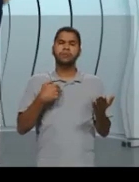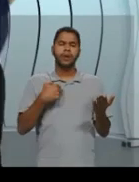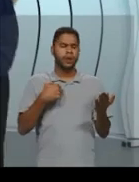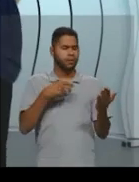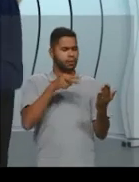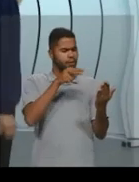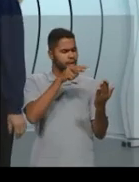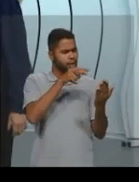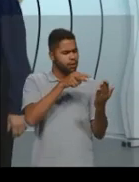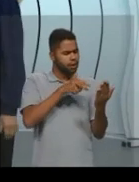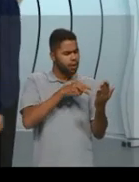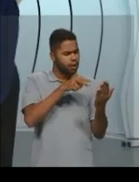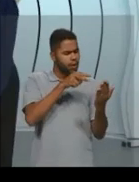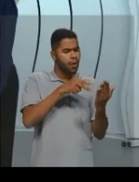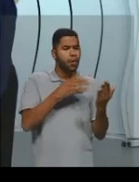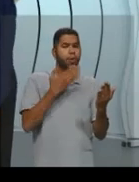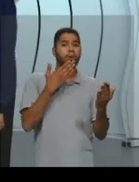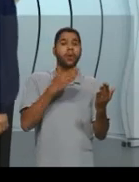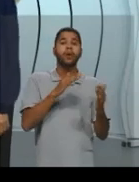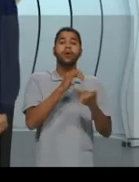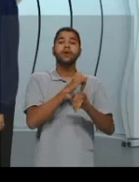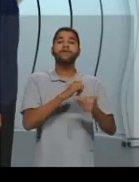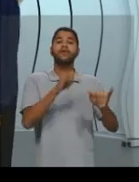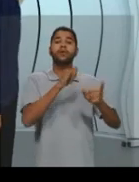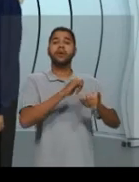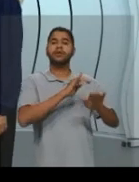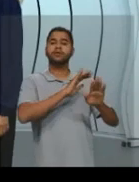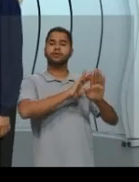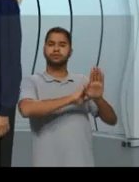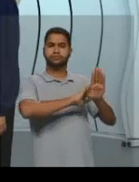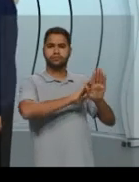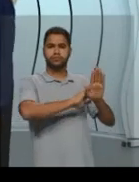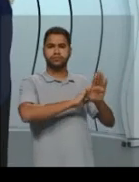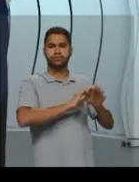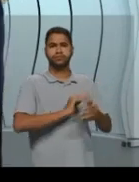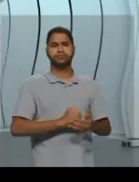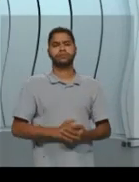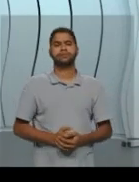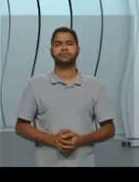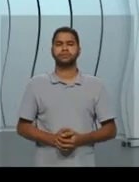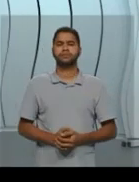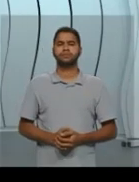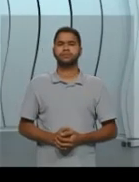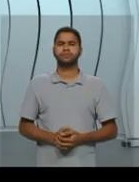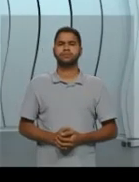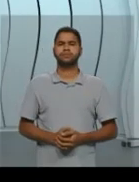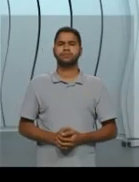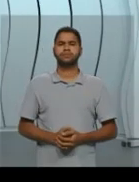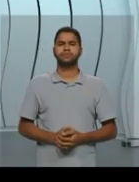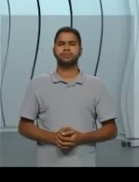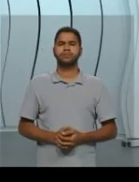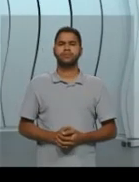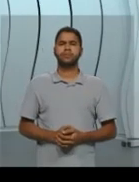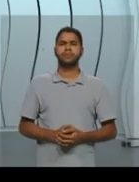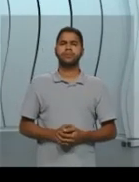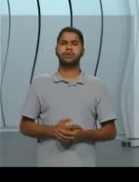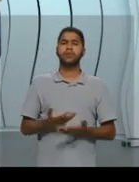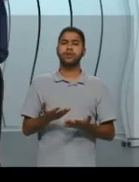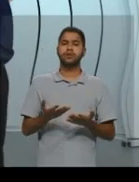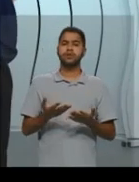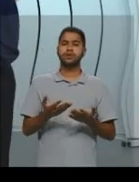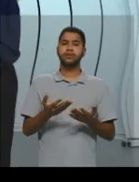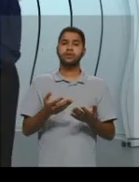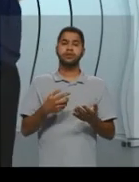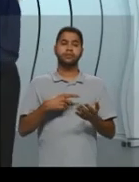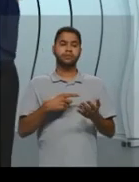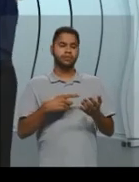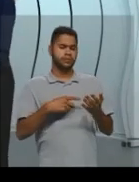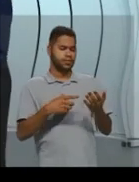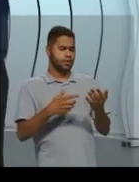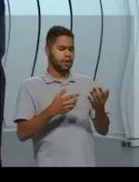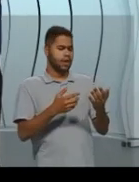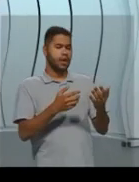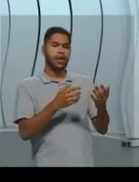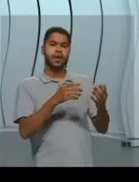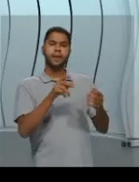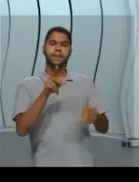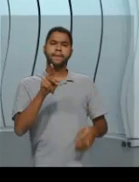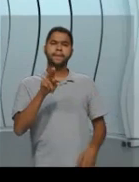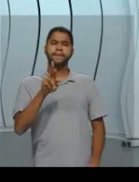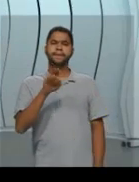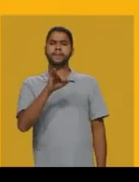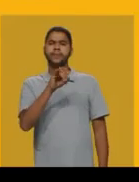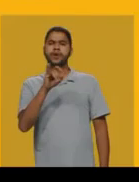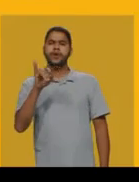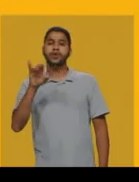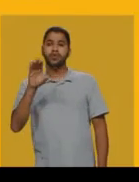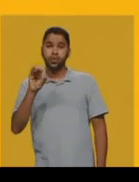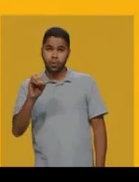olhar, né, qual é a informação implícita. Então, o que são pressupostos? São informações implícitas